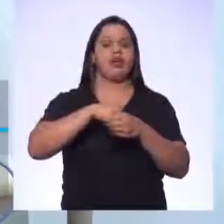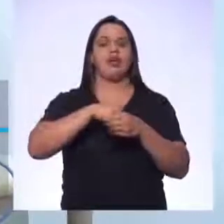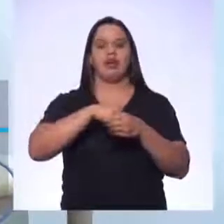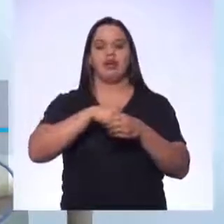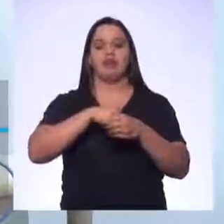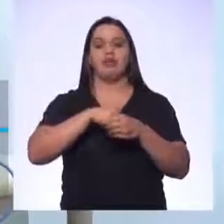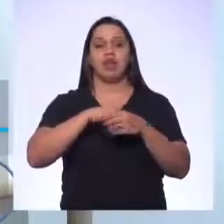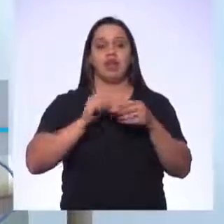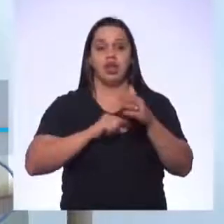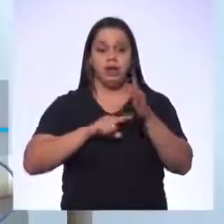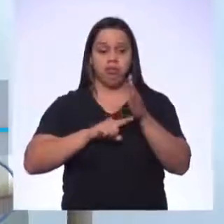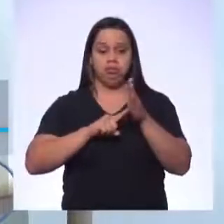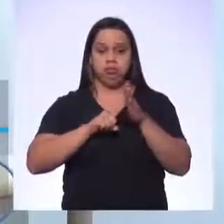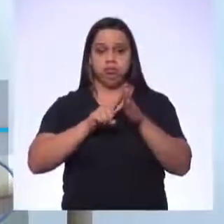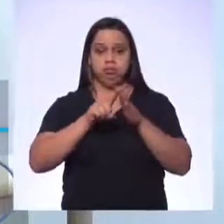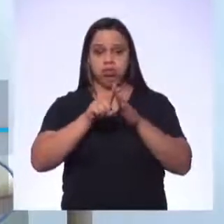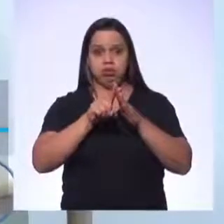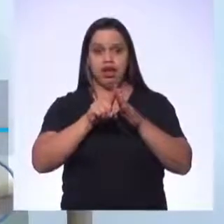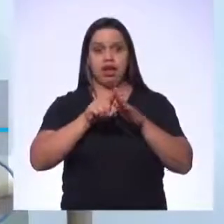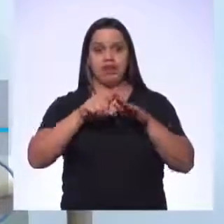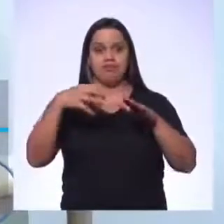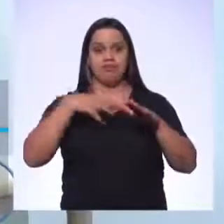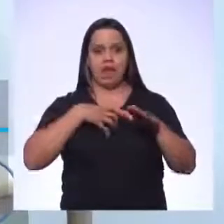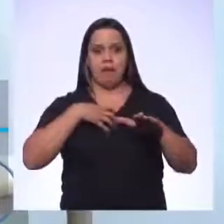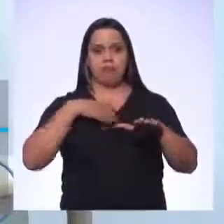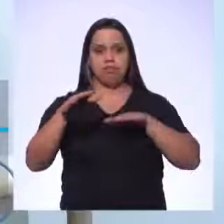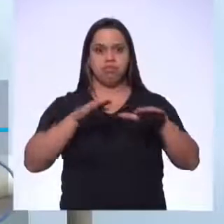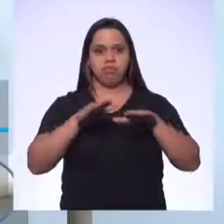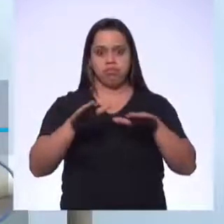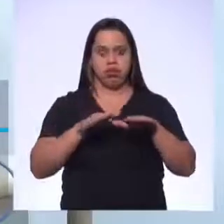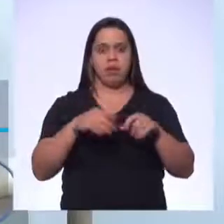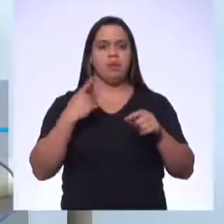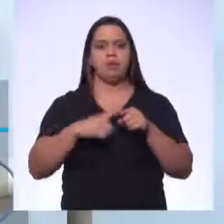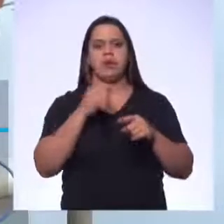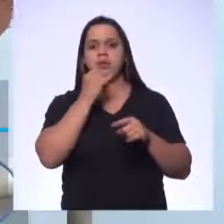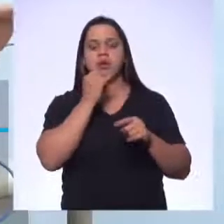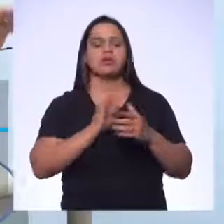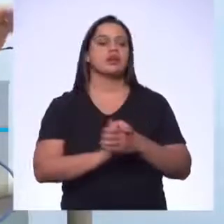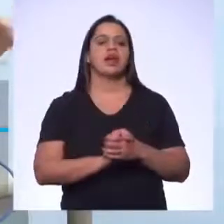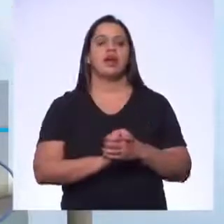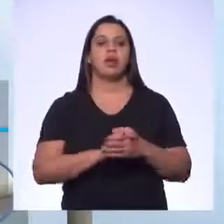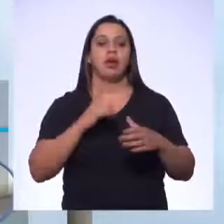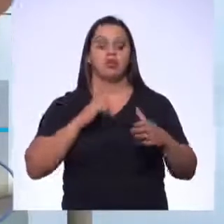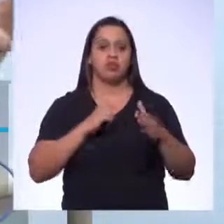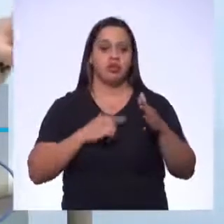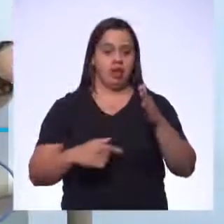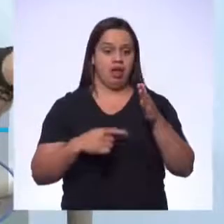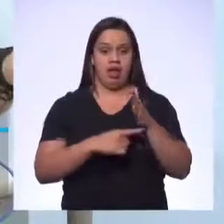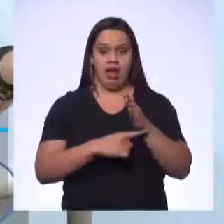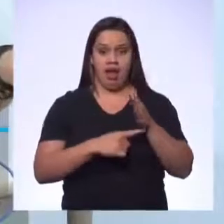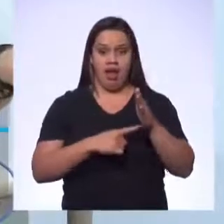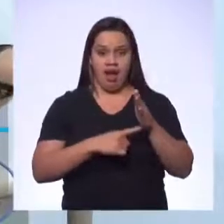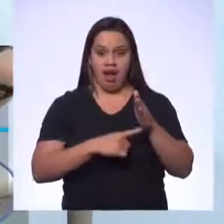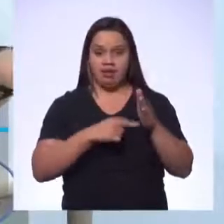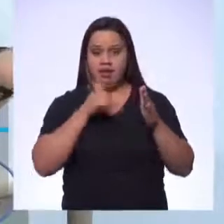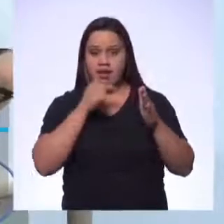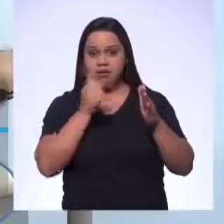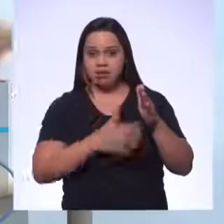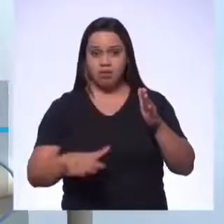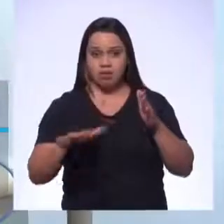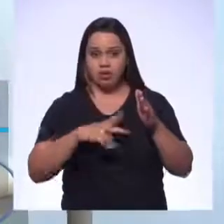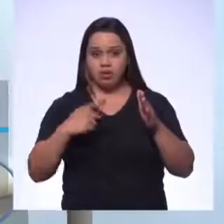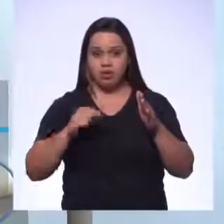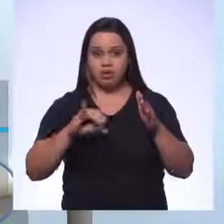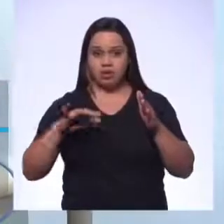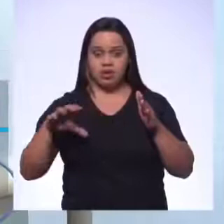onde acontece o terremoto. Então, você pode ter, por exemplo, um hipocentro no Oceano Pacífico, né,